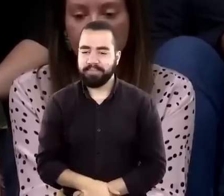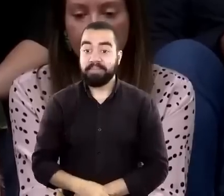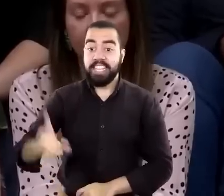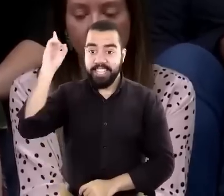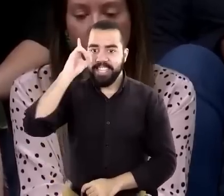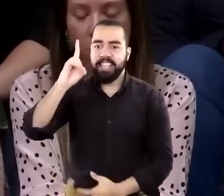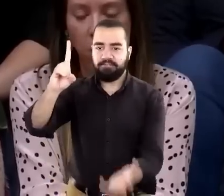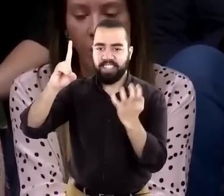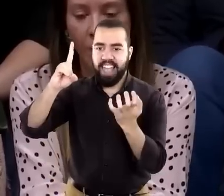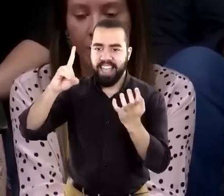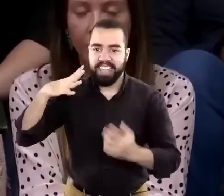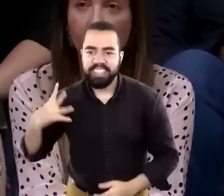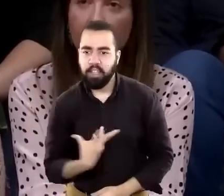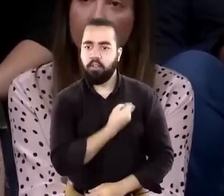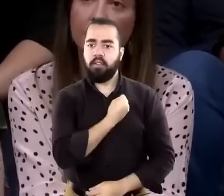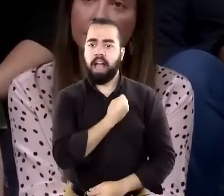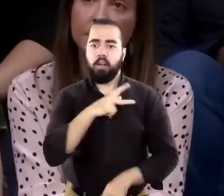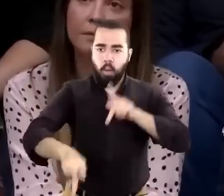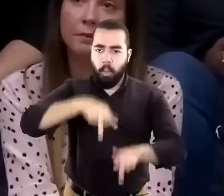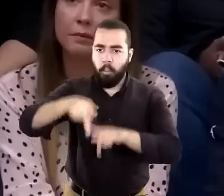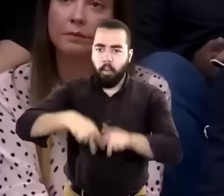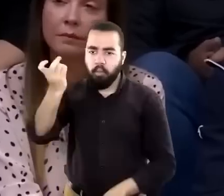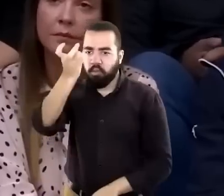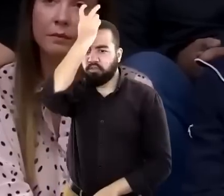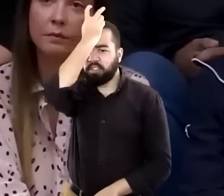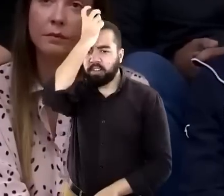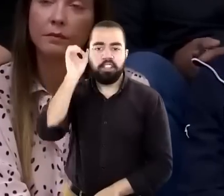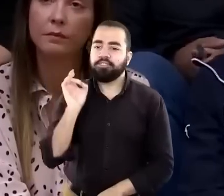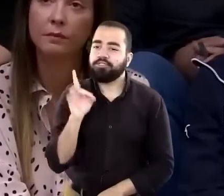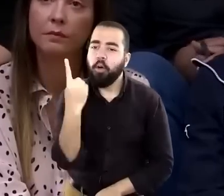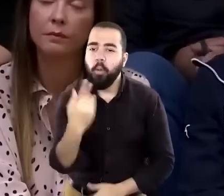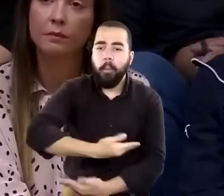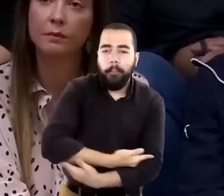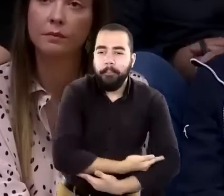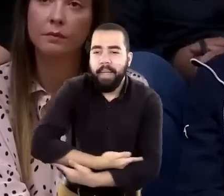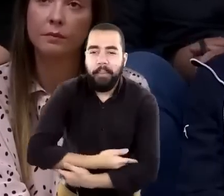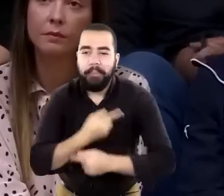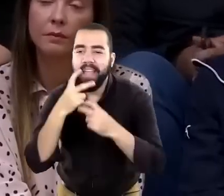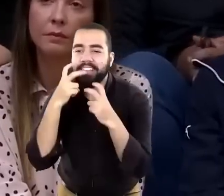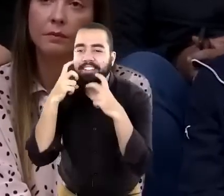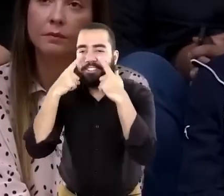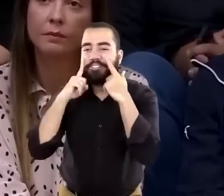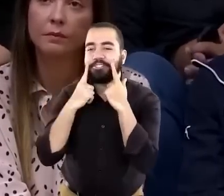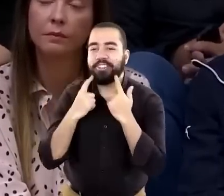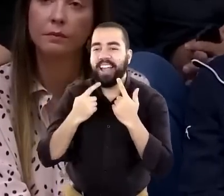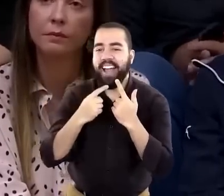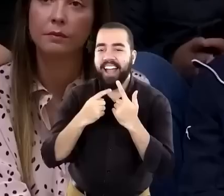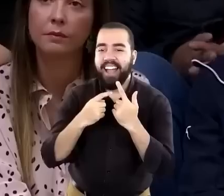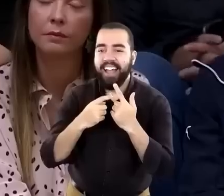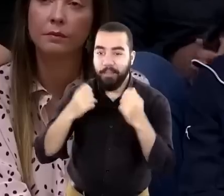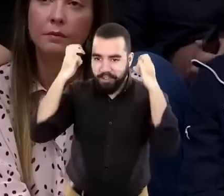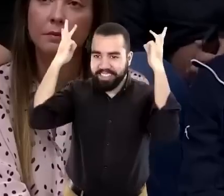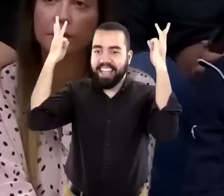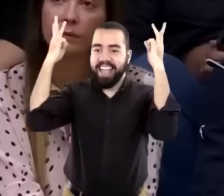Quando Deus quis salvar o seu povo da escravidão do Egito, bastou o choro de um bebê para Deus começar esse processo. Quando Deus quis